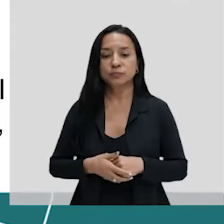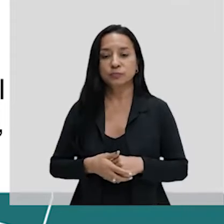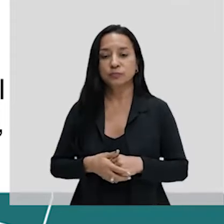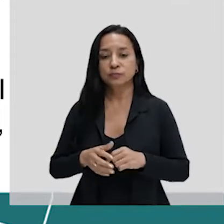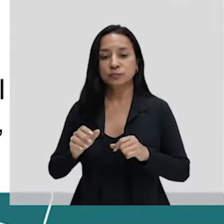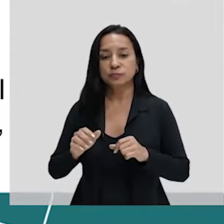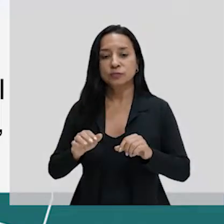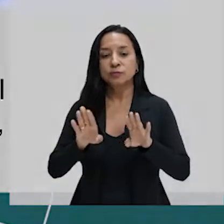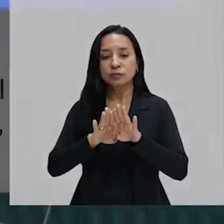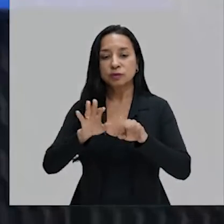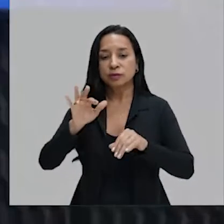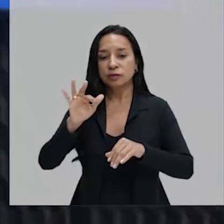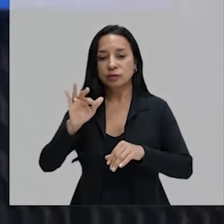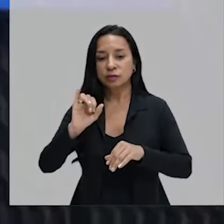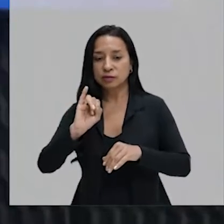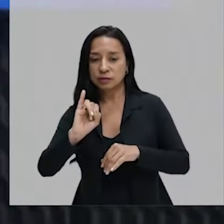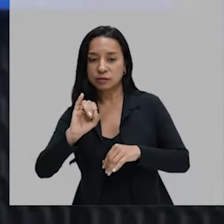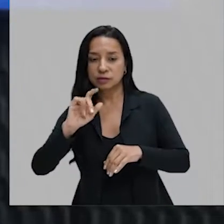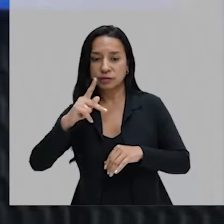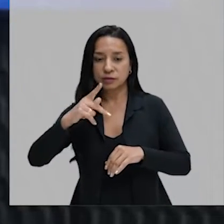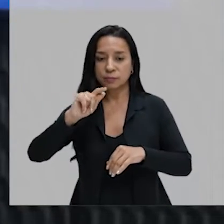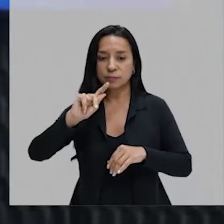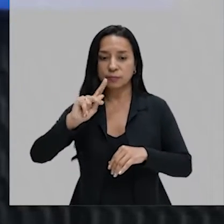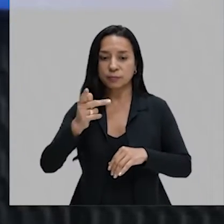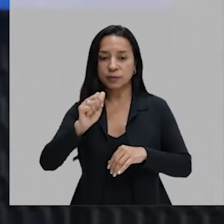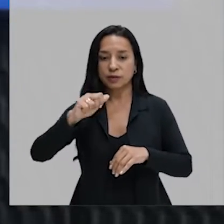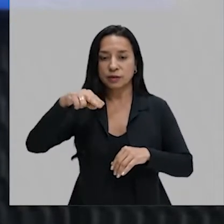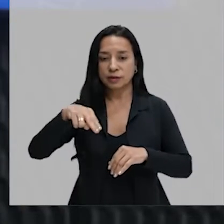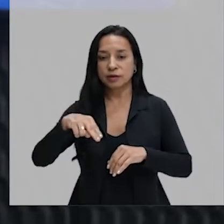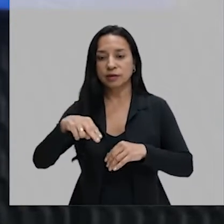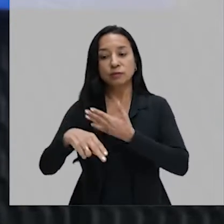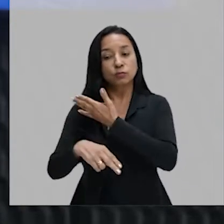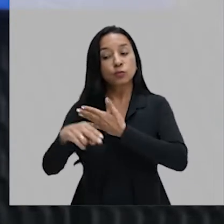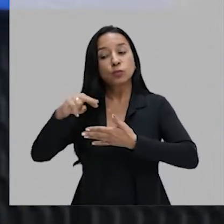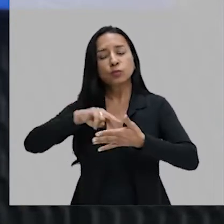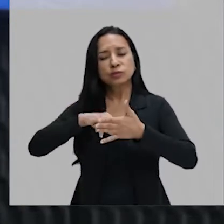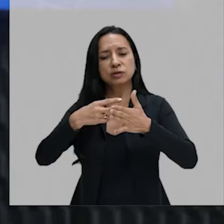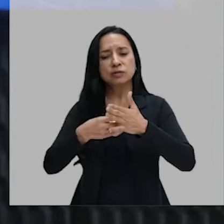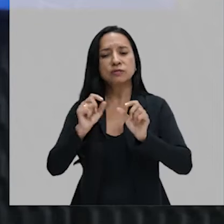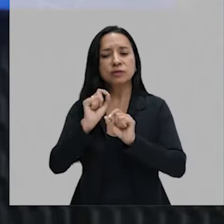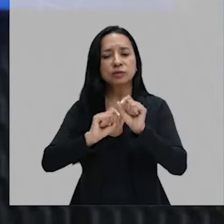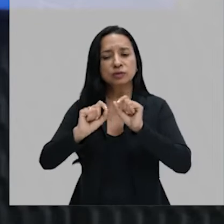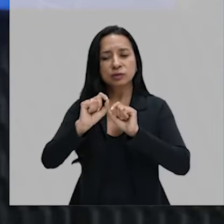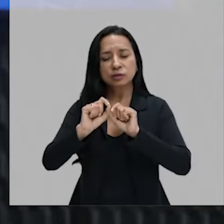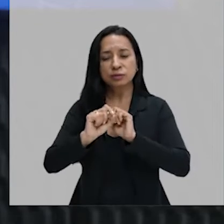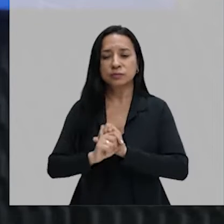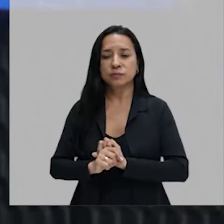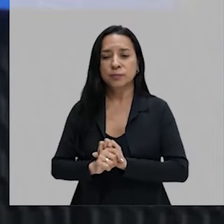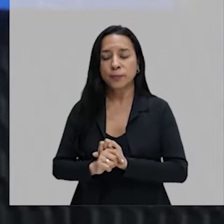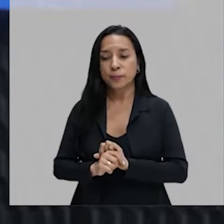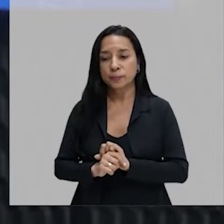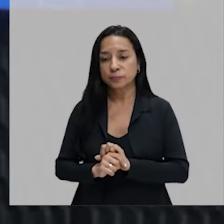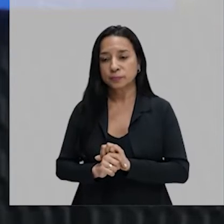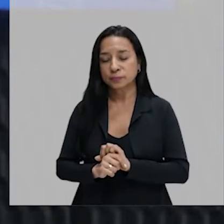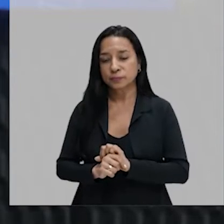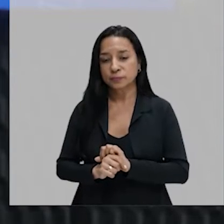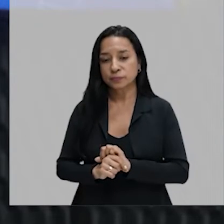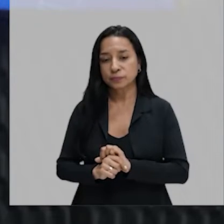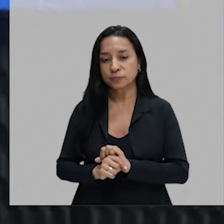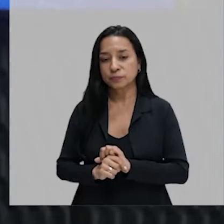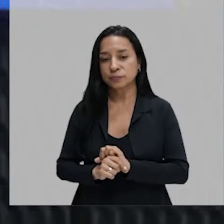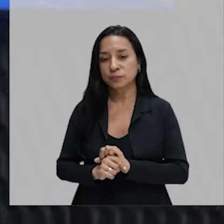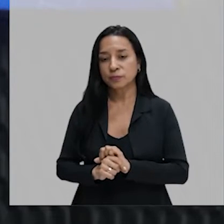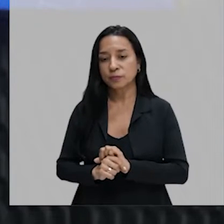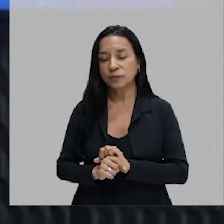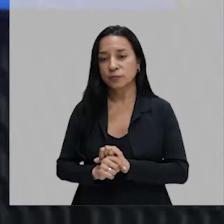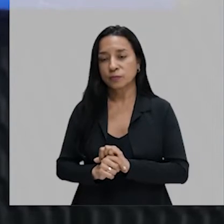IFAM? Instituto de Preservação Histórica e Artístico Nacional. Instituto de Preservação Histórica e Artístico Nacional,